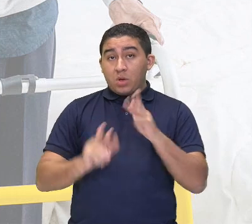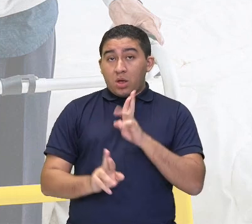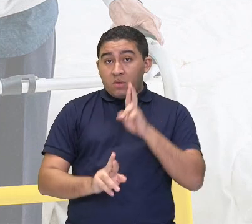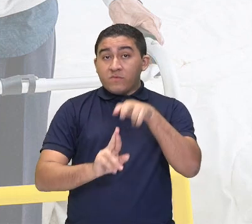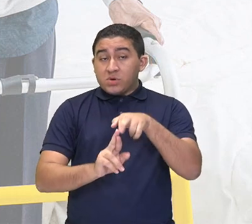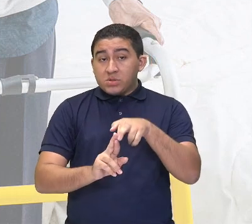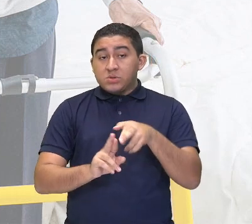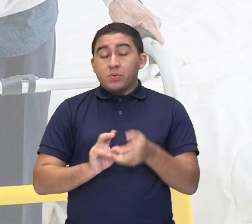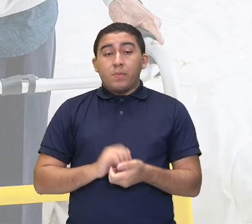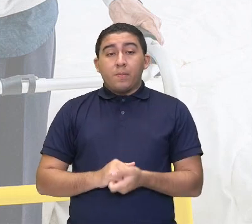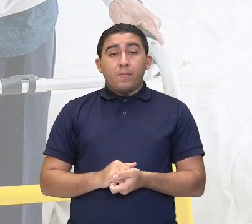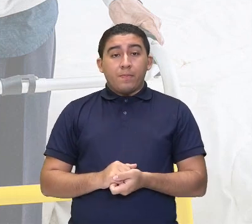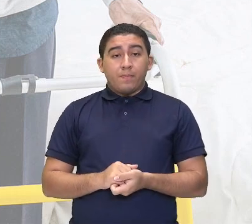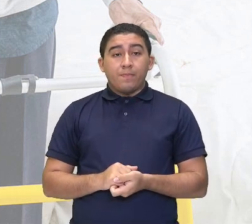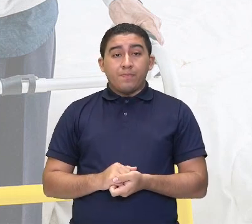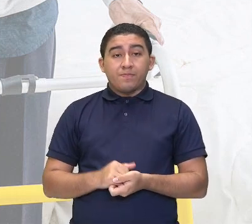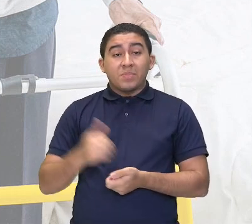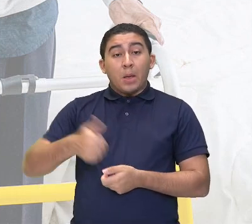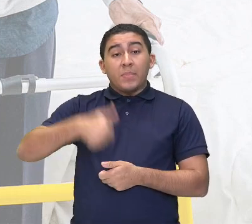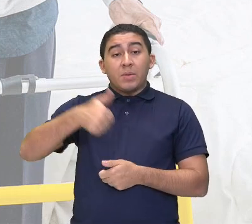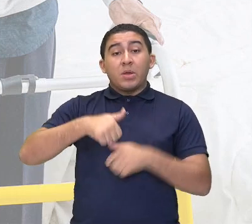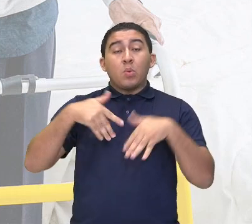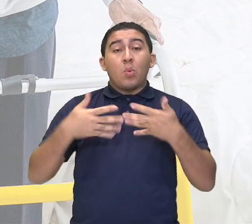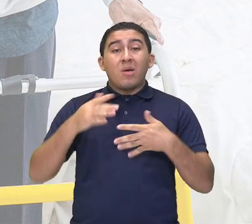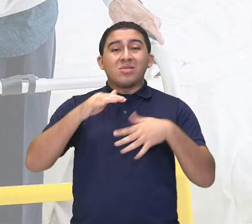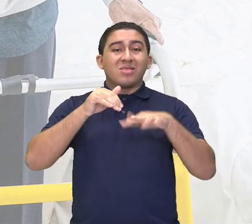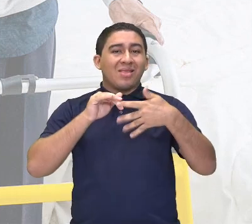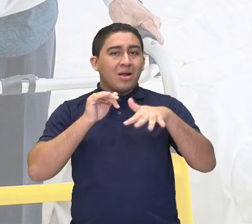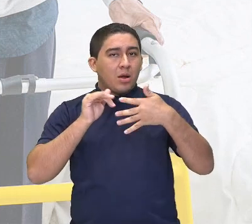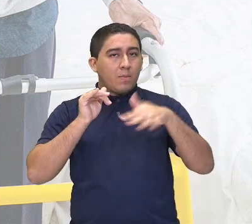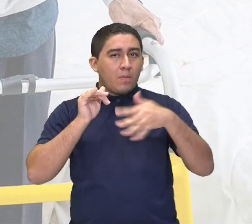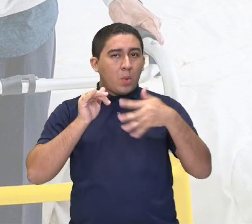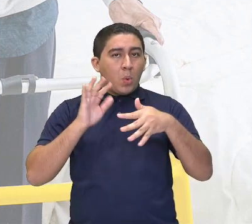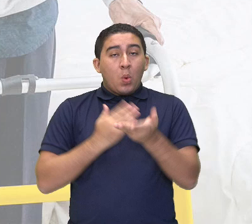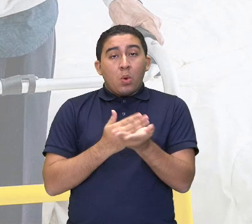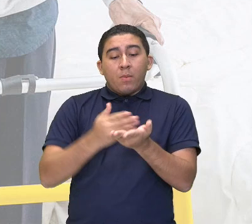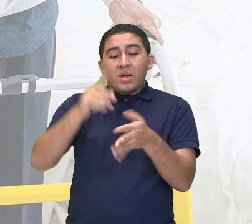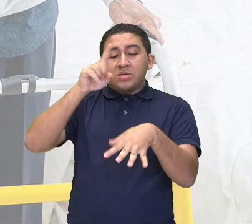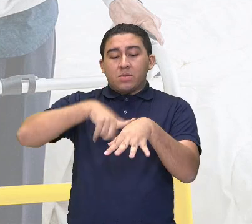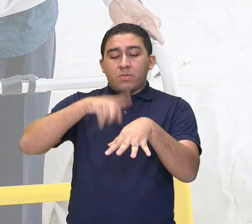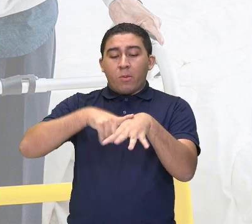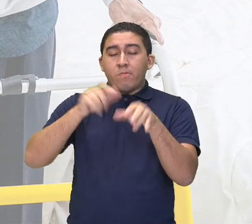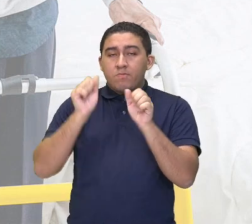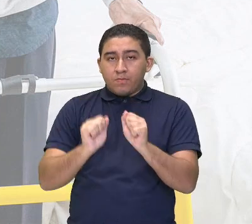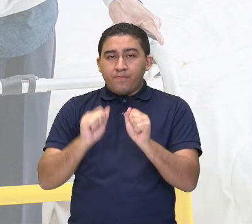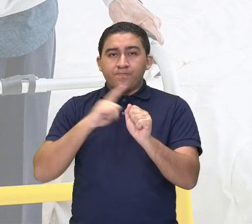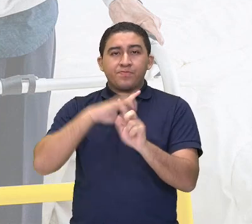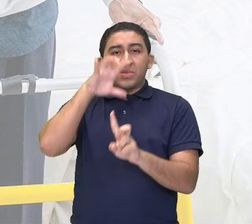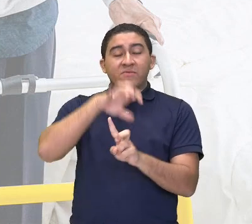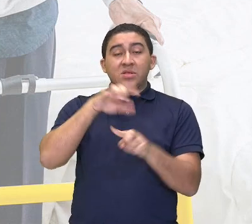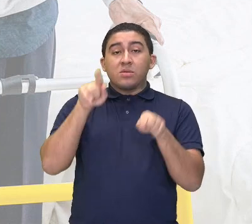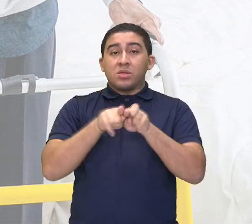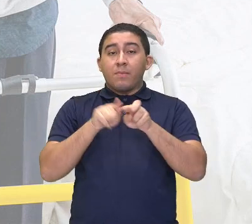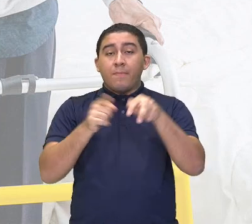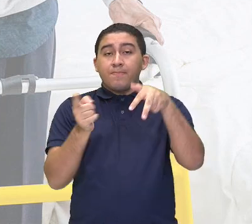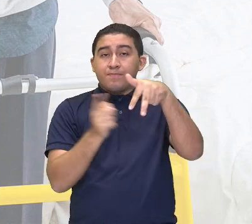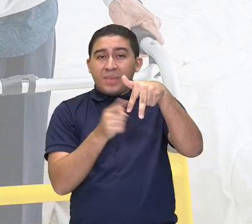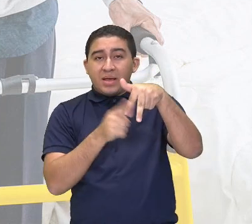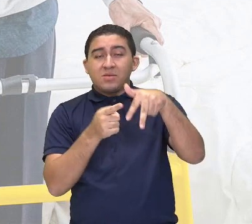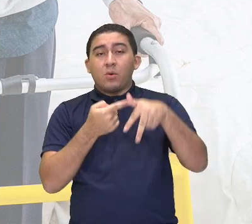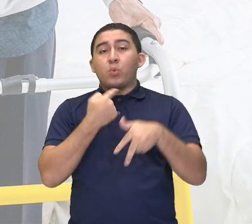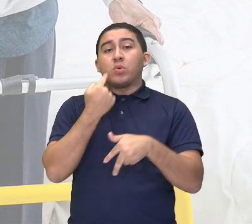os movimentos. O primeiro deles são os tremores. Começam nas mãos e podem afetar também as pernas, o